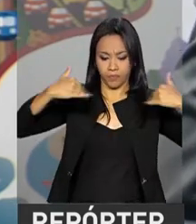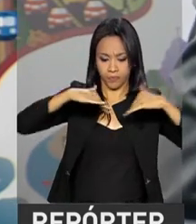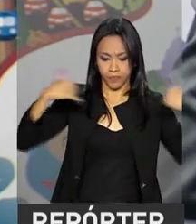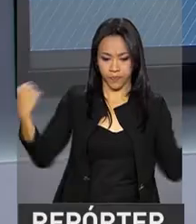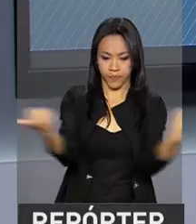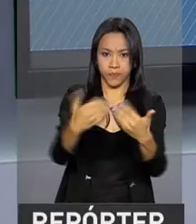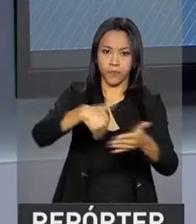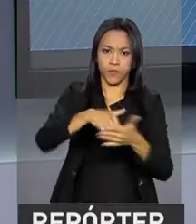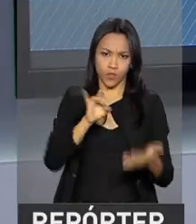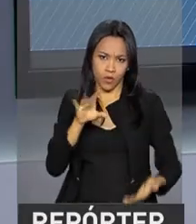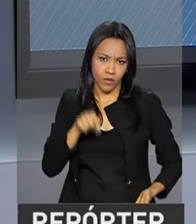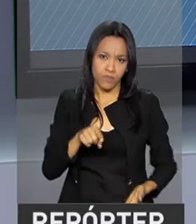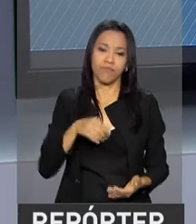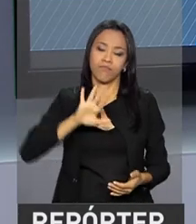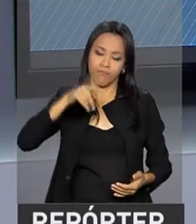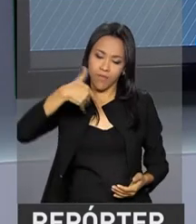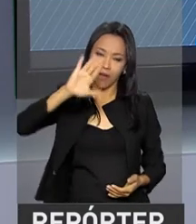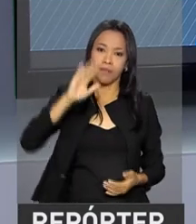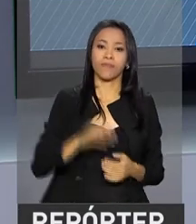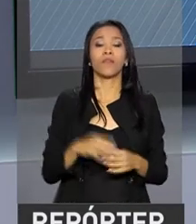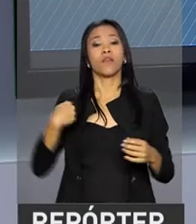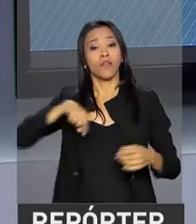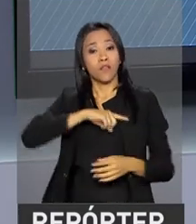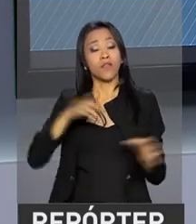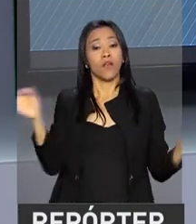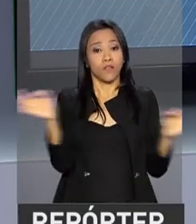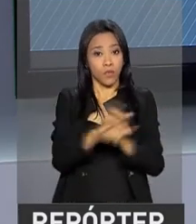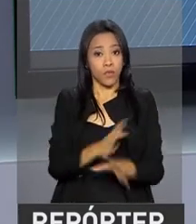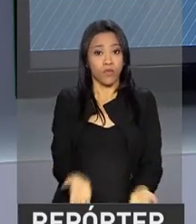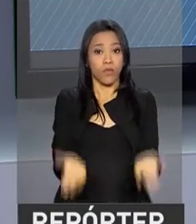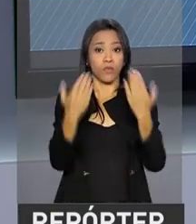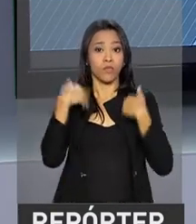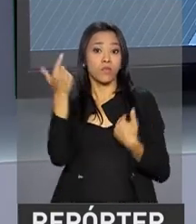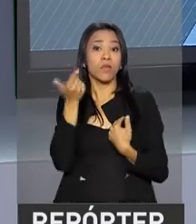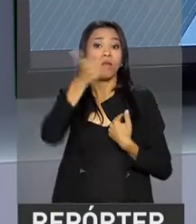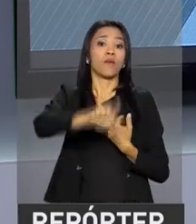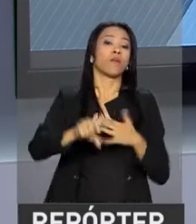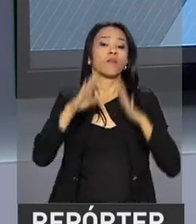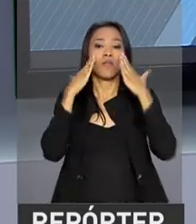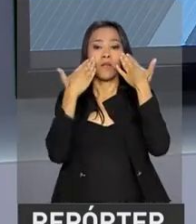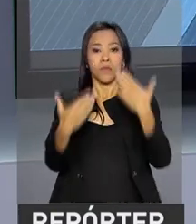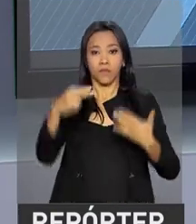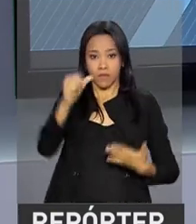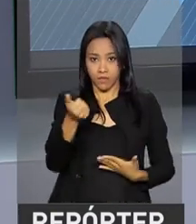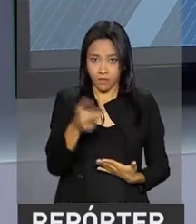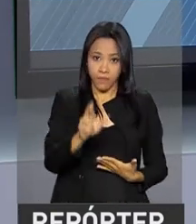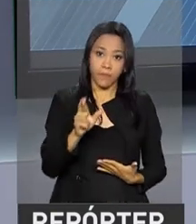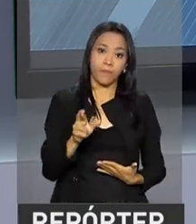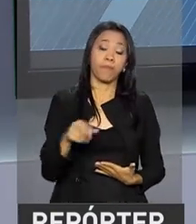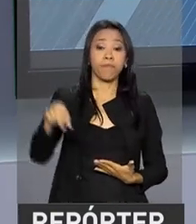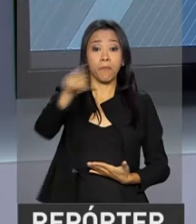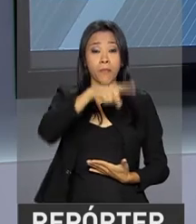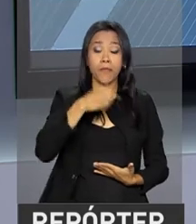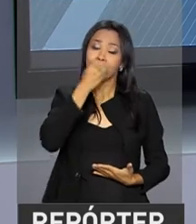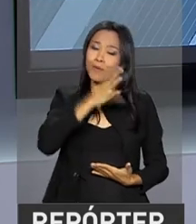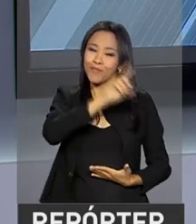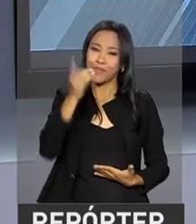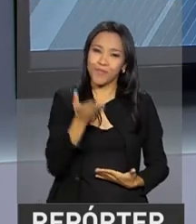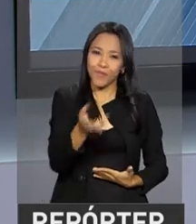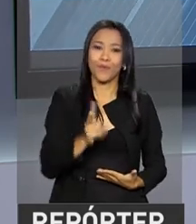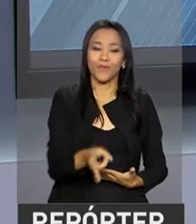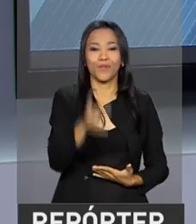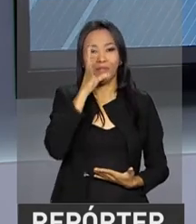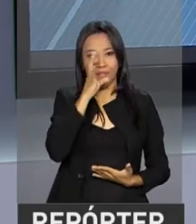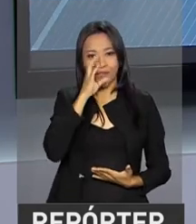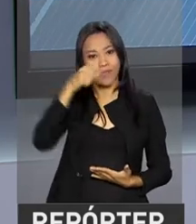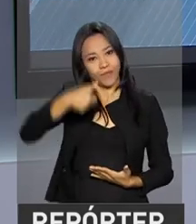país. E nós ficamos por aqui. Voltamos em uma hora na próxima edição do Repórter NBR. Um bom dia para você e